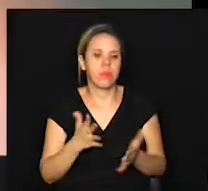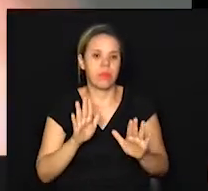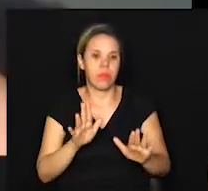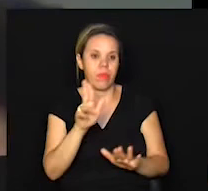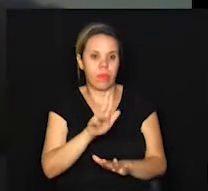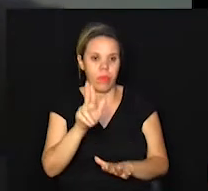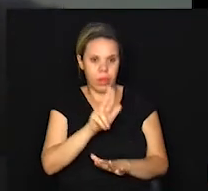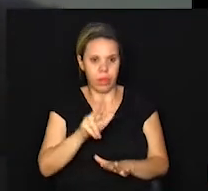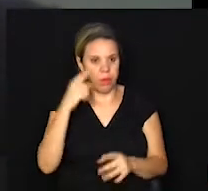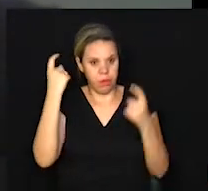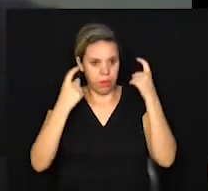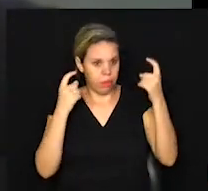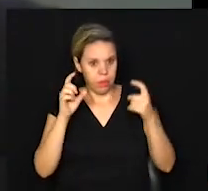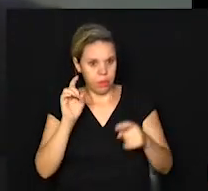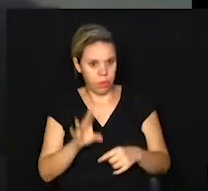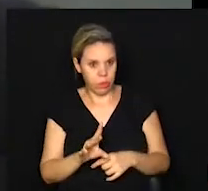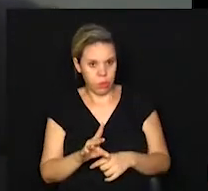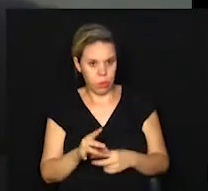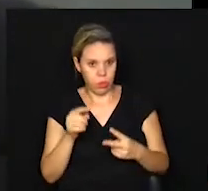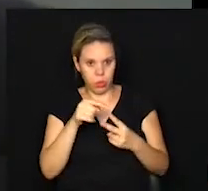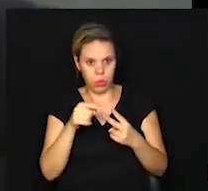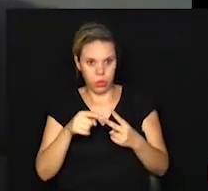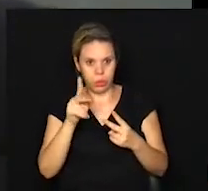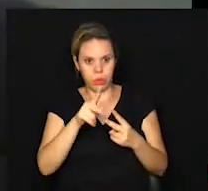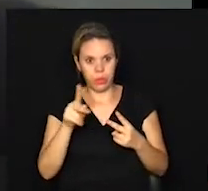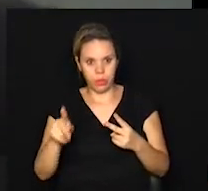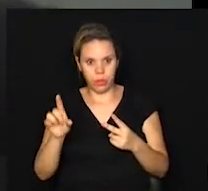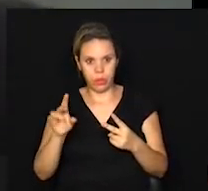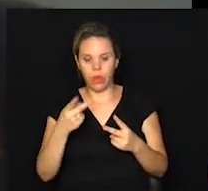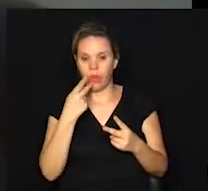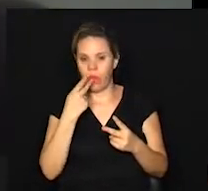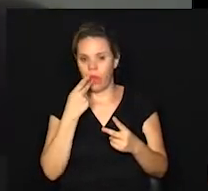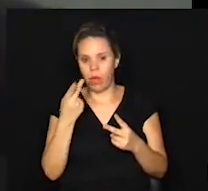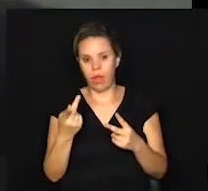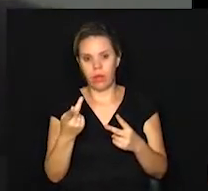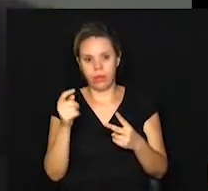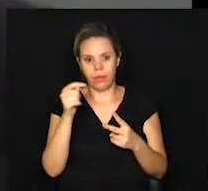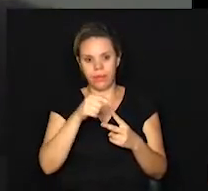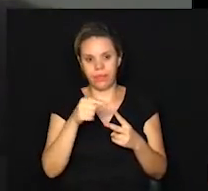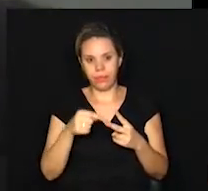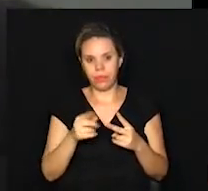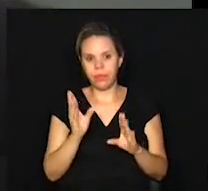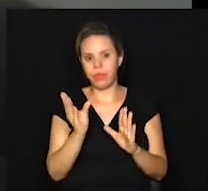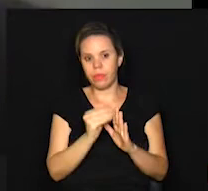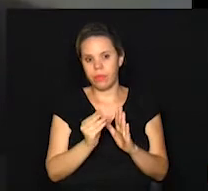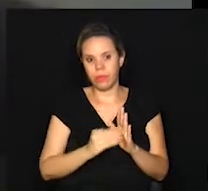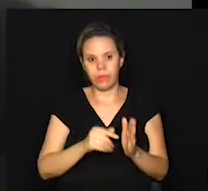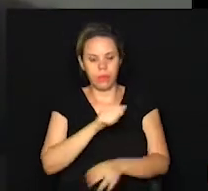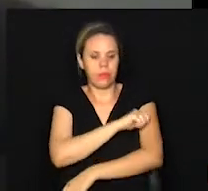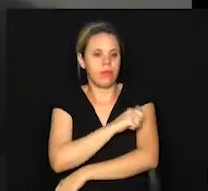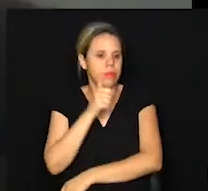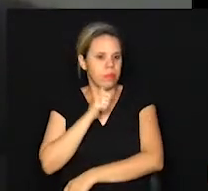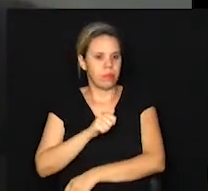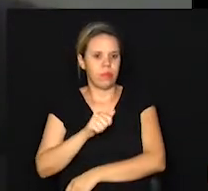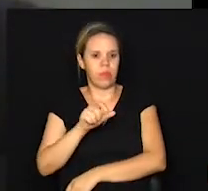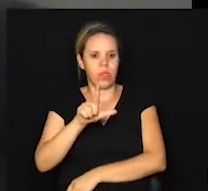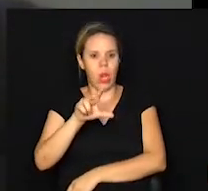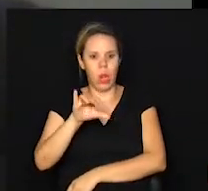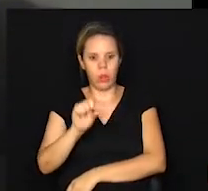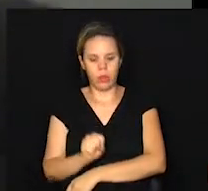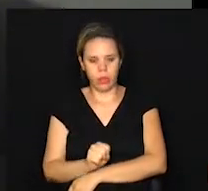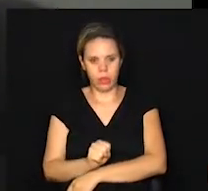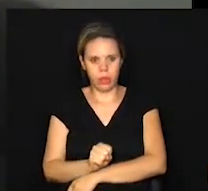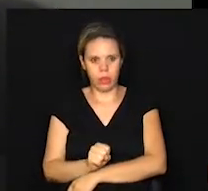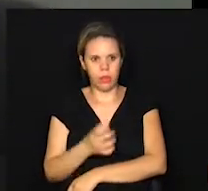uma grande preocupação em relação a 2 professores que eram citados no relato da aluna, o professor Luiz Fernando, o professor Fábio, que